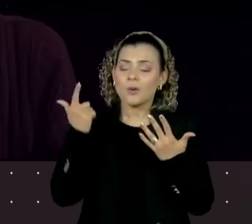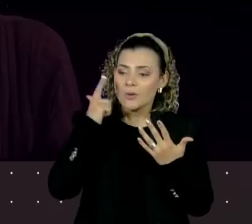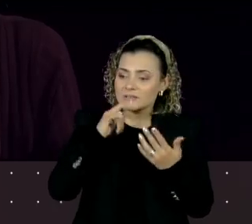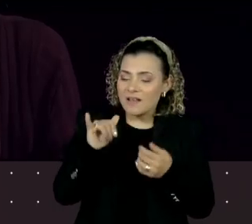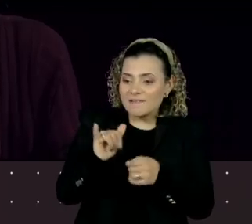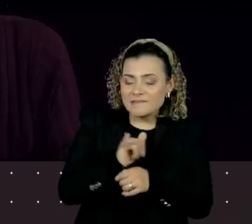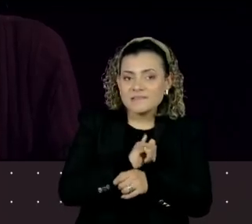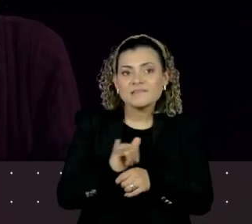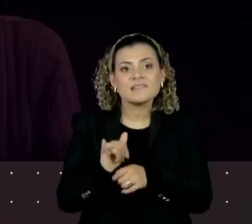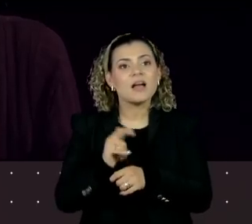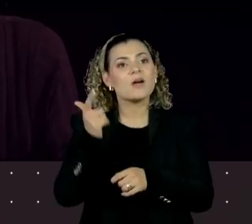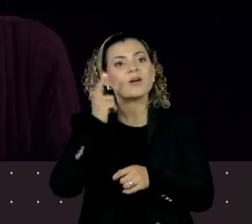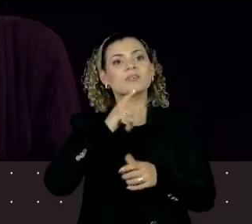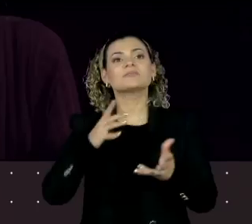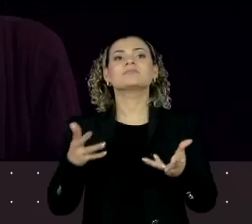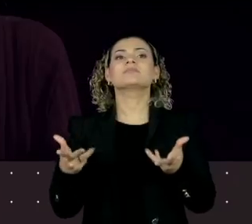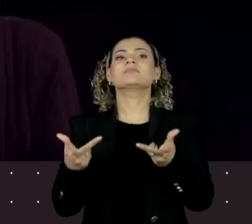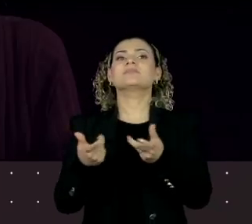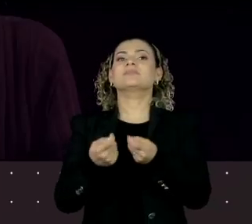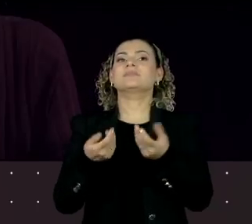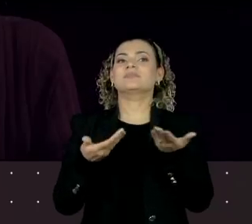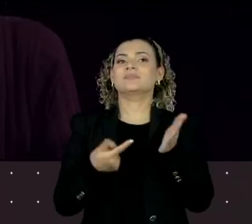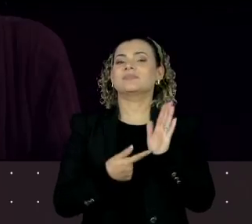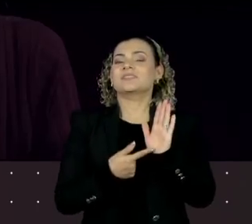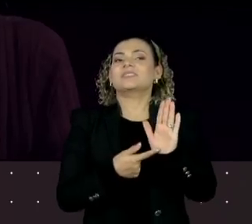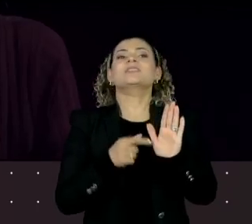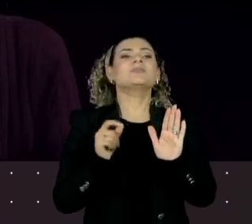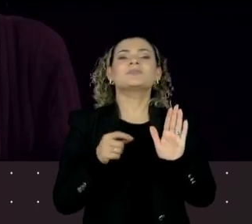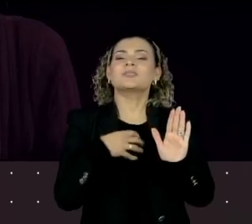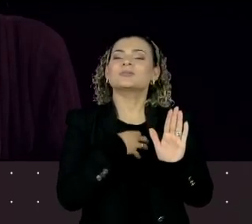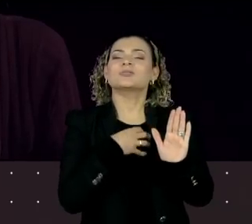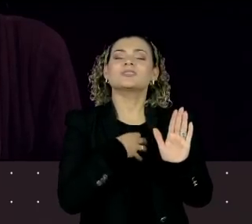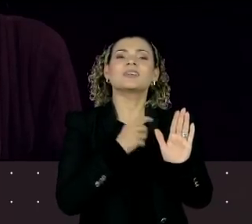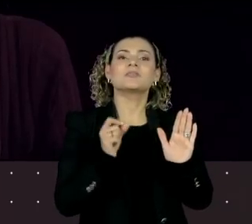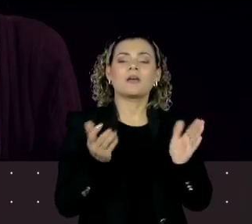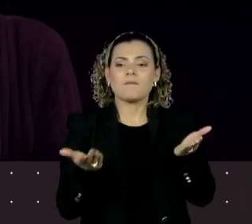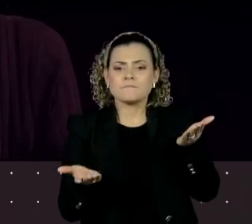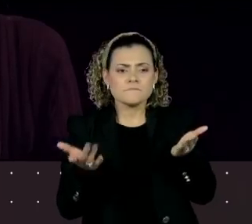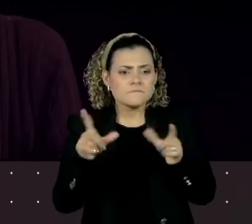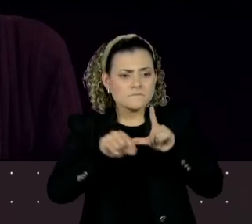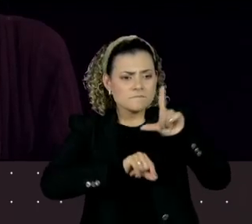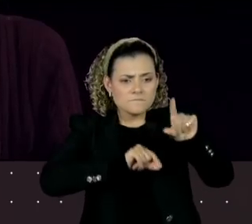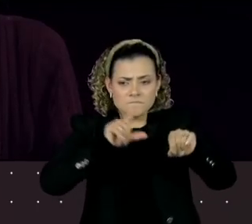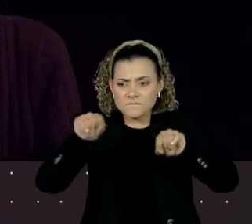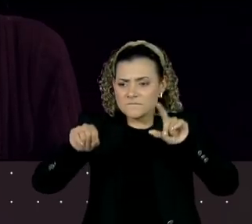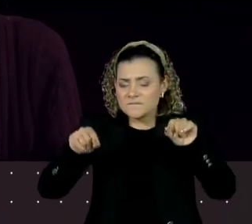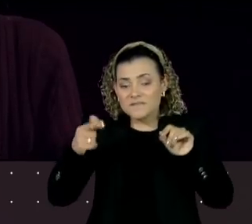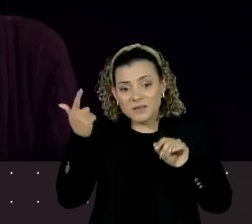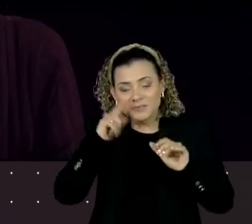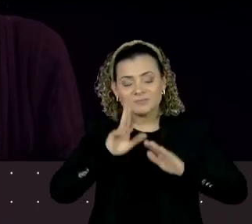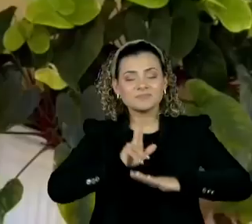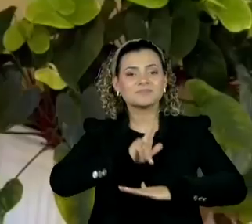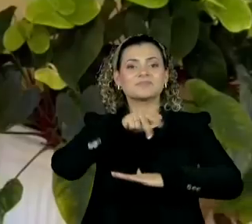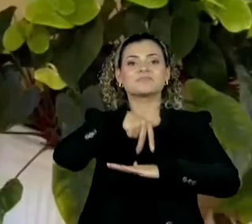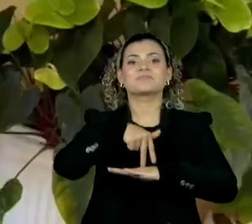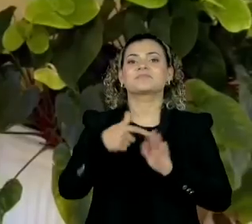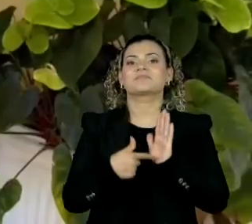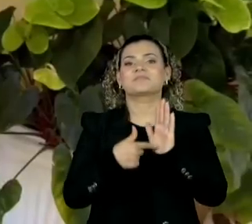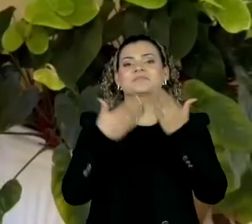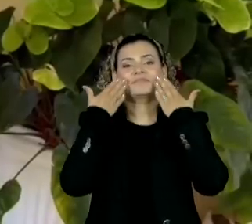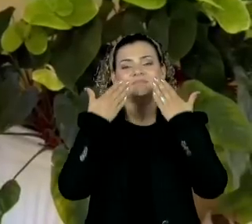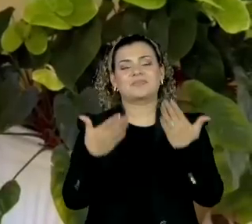calibrando e botando no caldeirão as coisas que a gente tinha de mais balanço para te trazer à tona